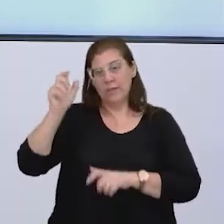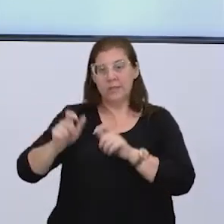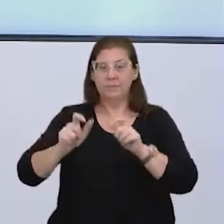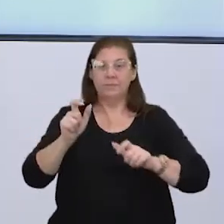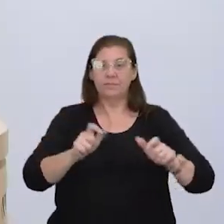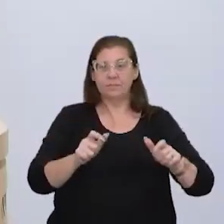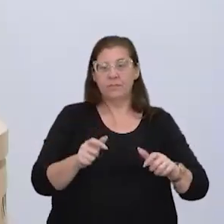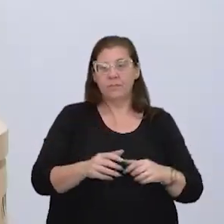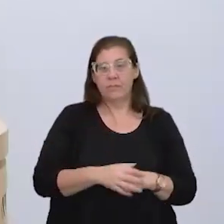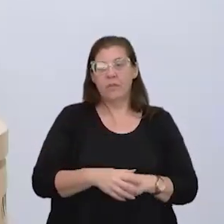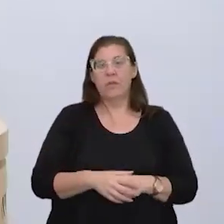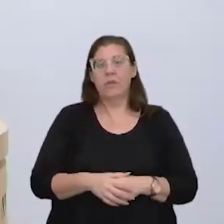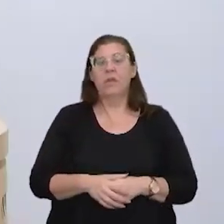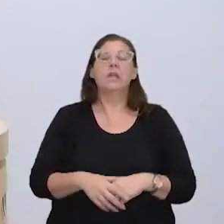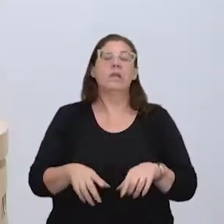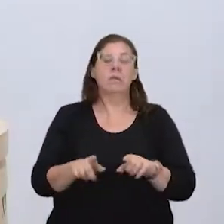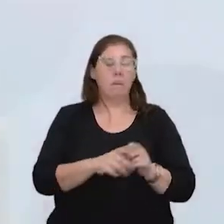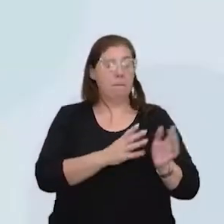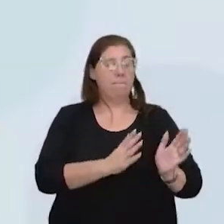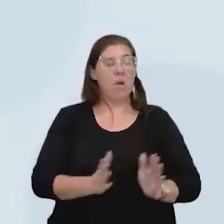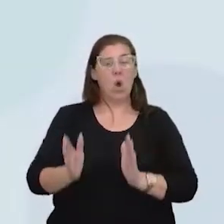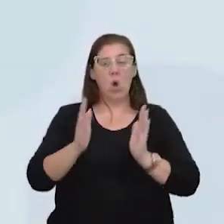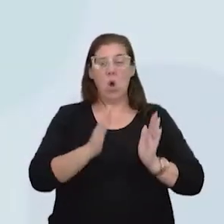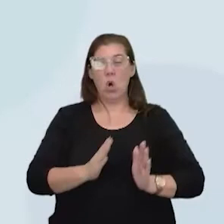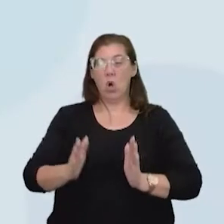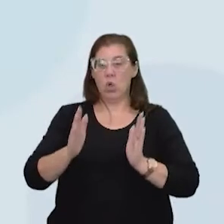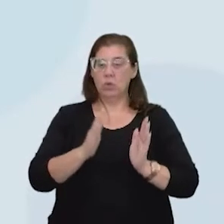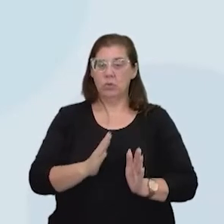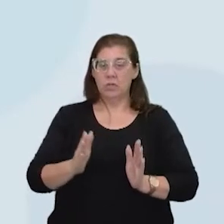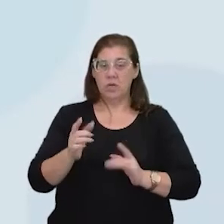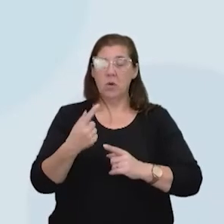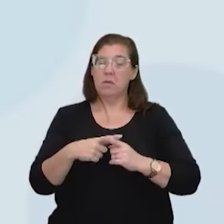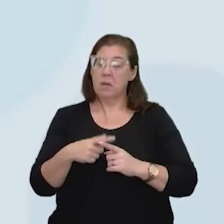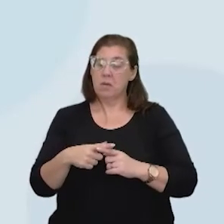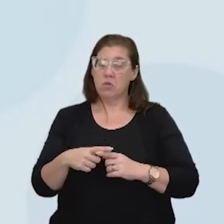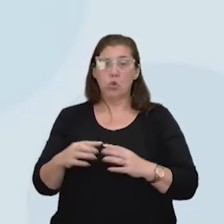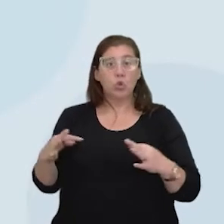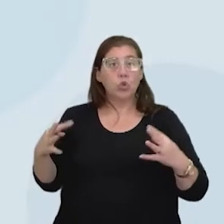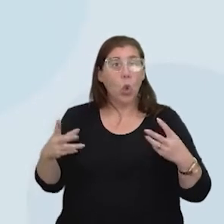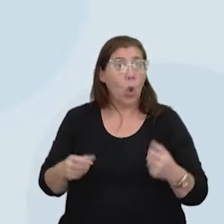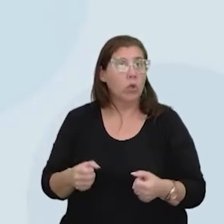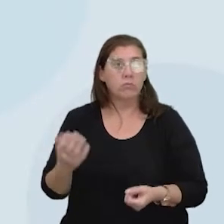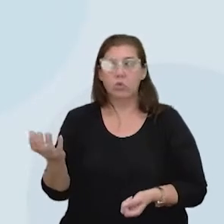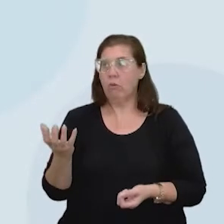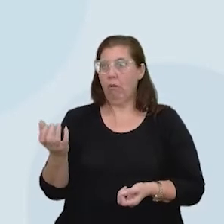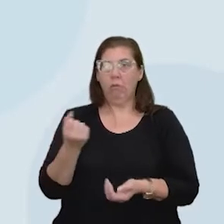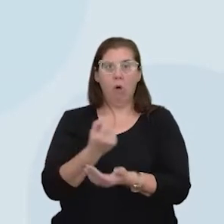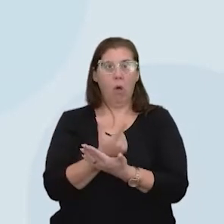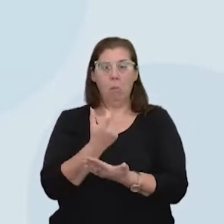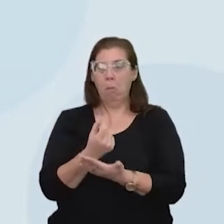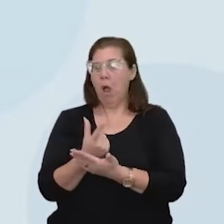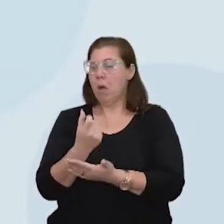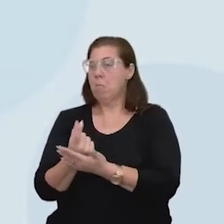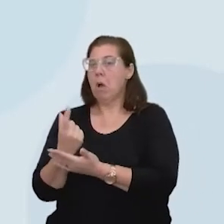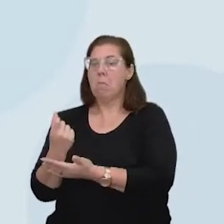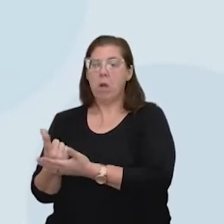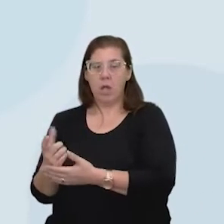em relação à produção em massa, por causa que ele gera necessidade, todo mundo quer, tá? E